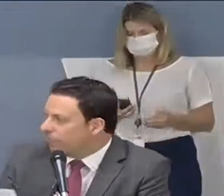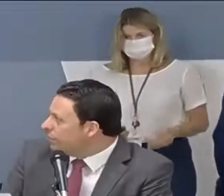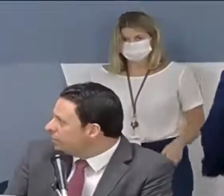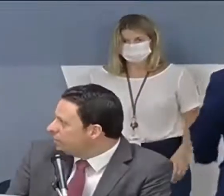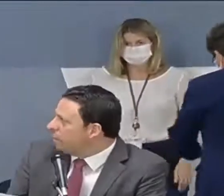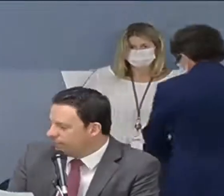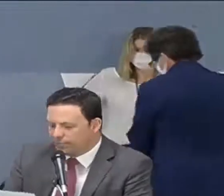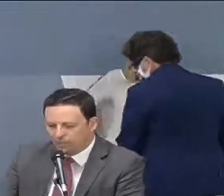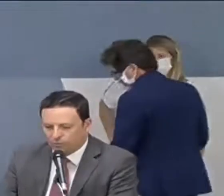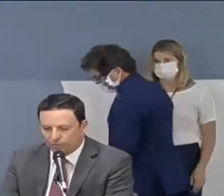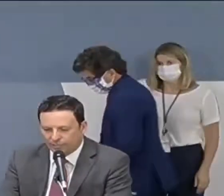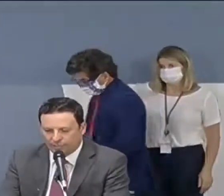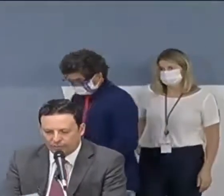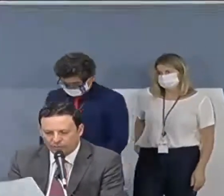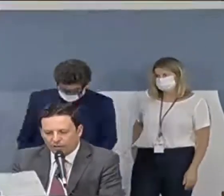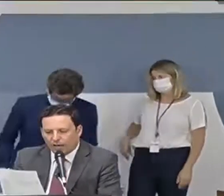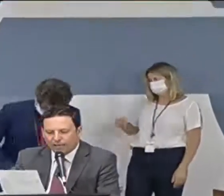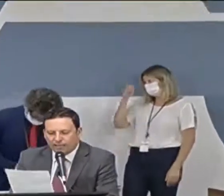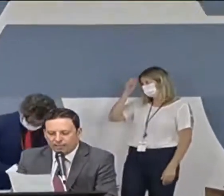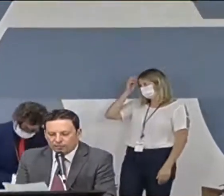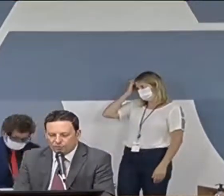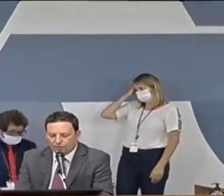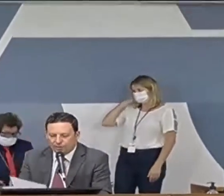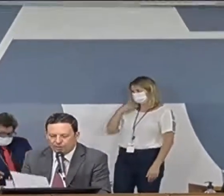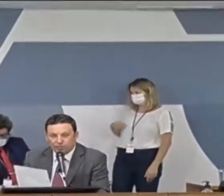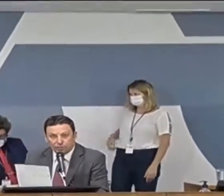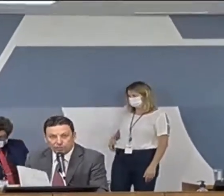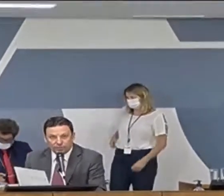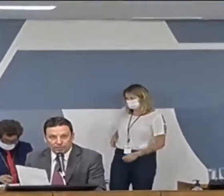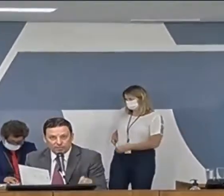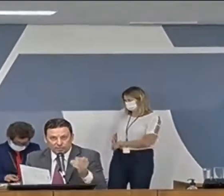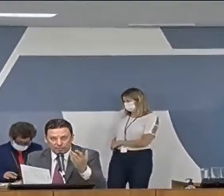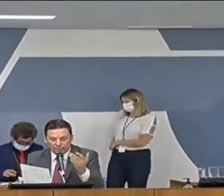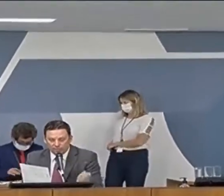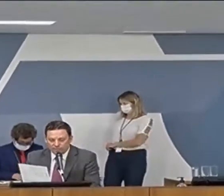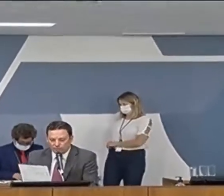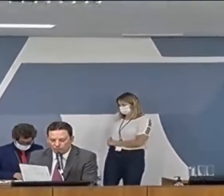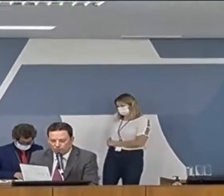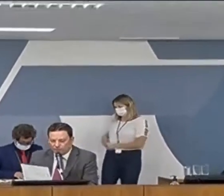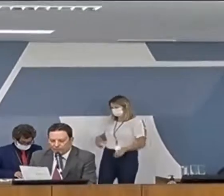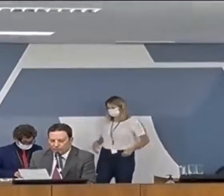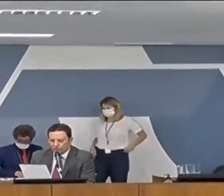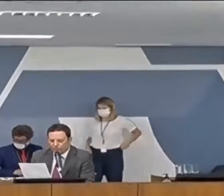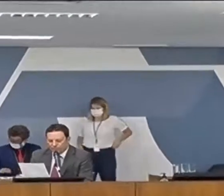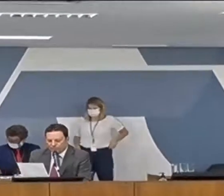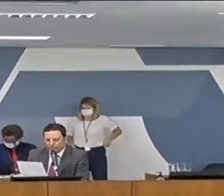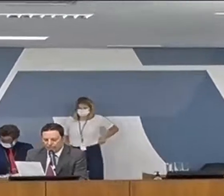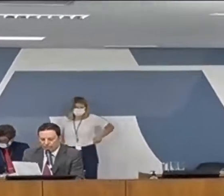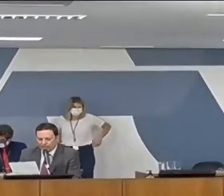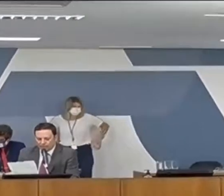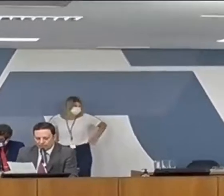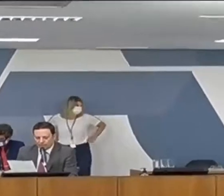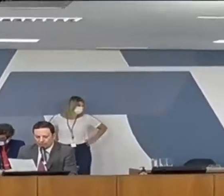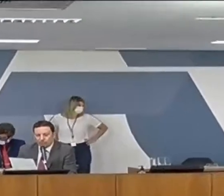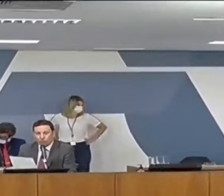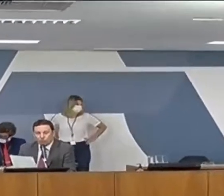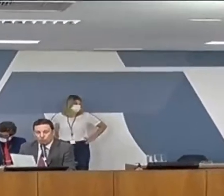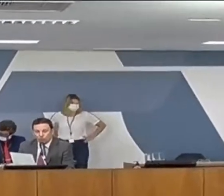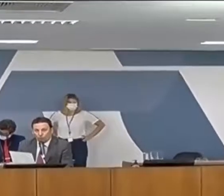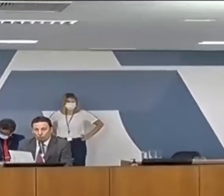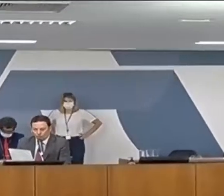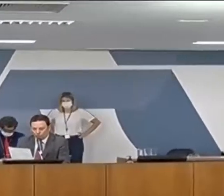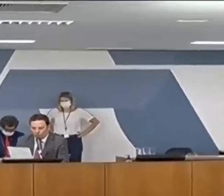confirmando aqui os que estão presentes, muito obrigado. Agradeço, então, e registro a presença aqui no aplicativo da Assembleia, que está